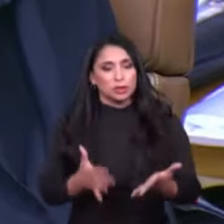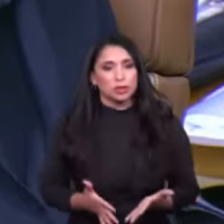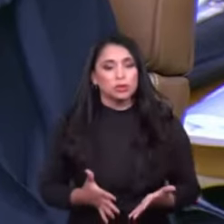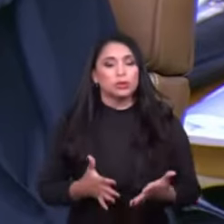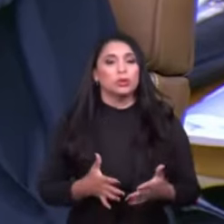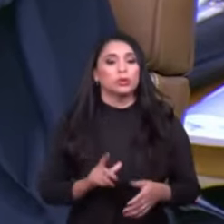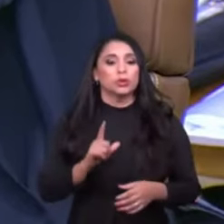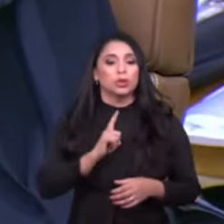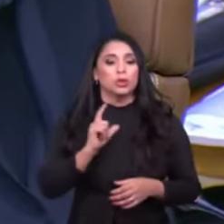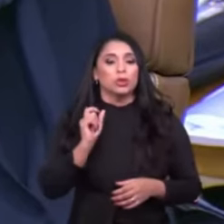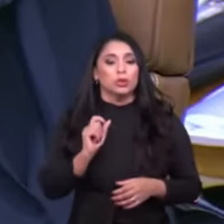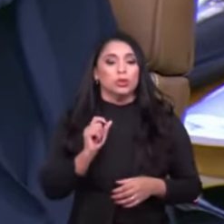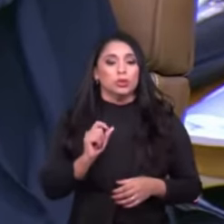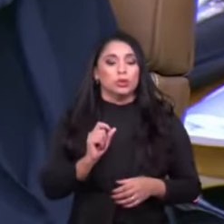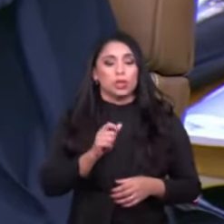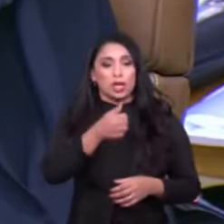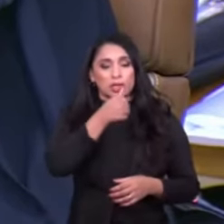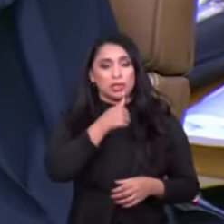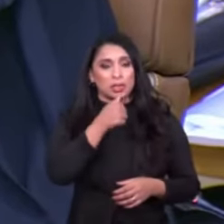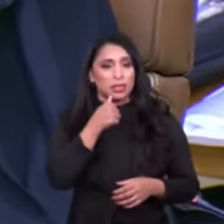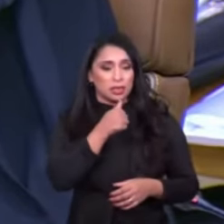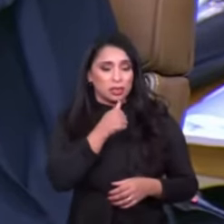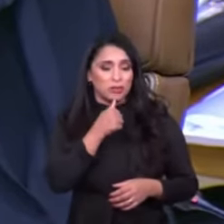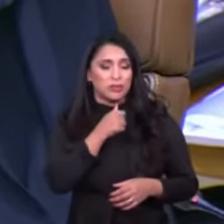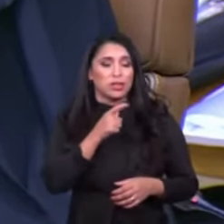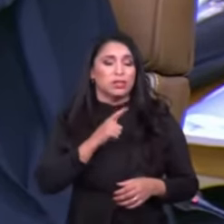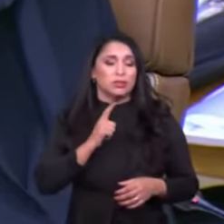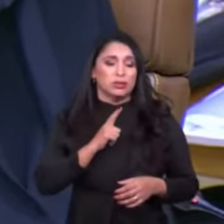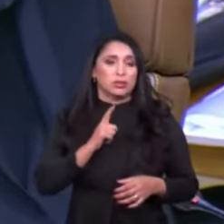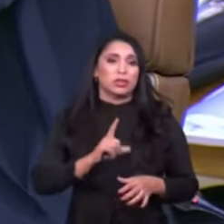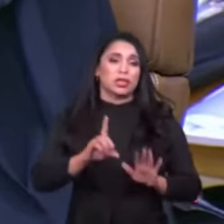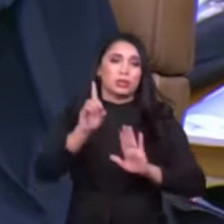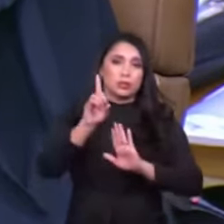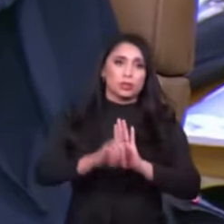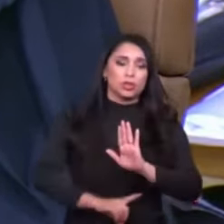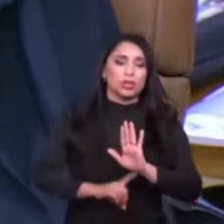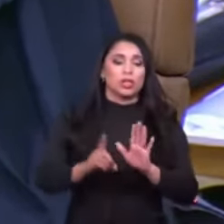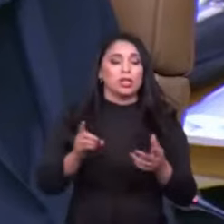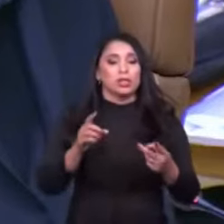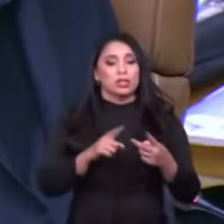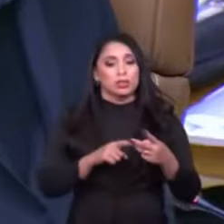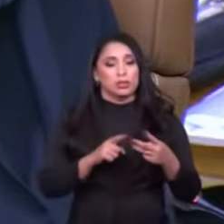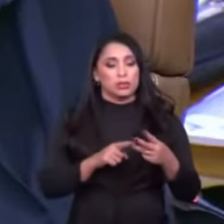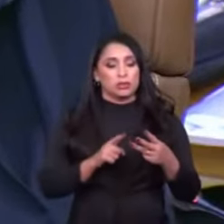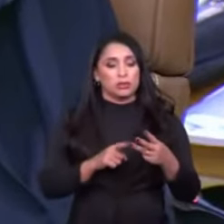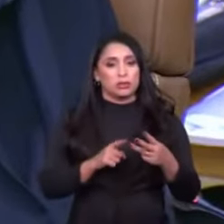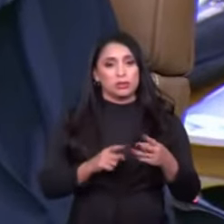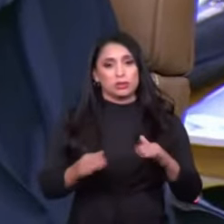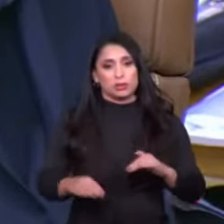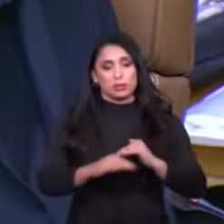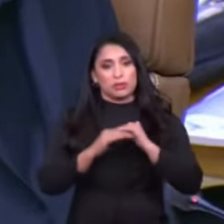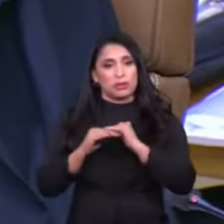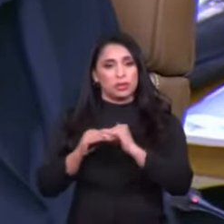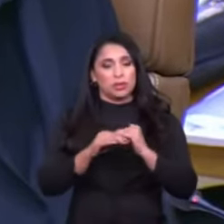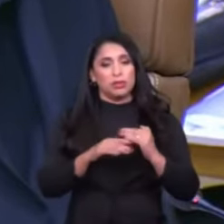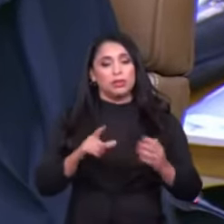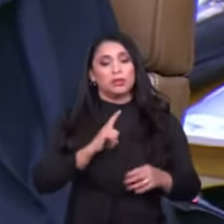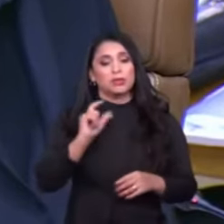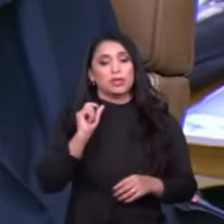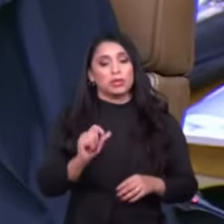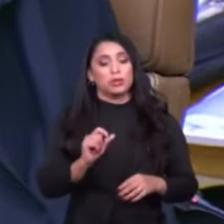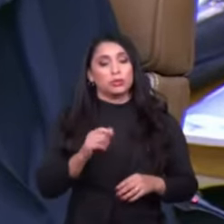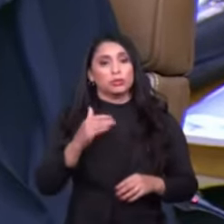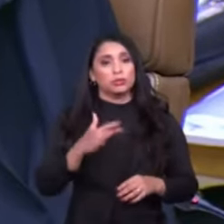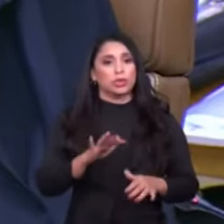menos sacrifícios ou limitações impõem aos direitos administrados. E 3. Proporcionalidade em sentido estrito, que é o próprio